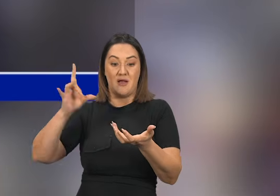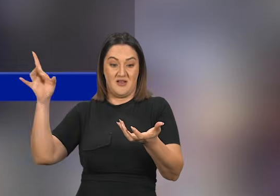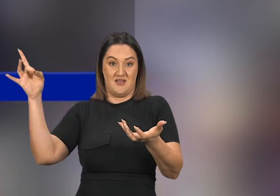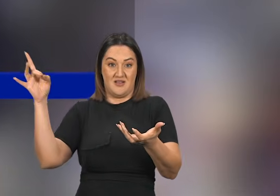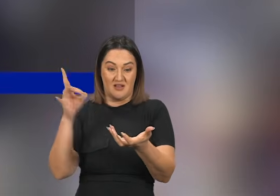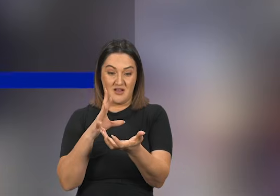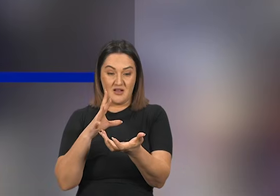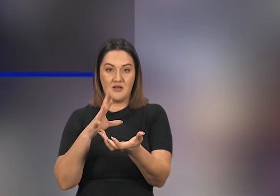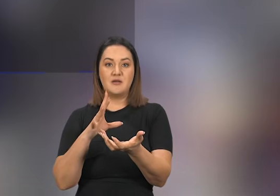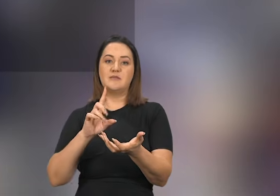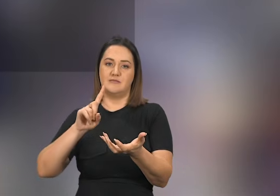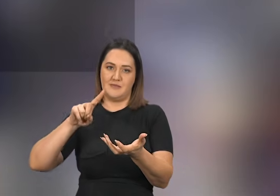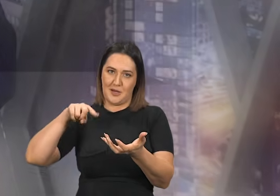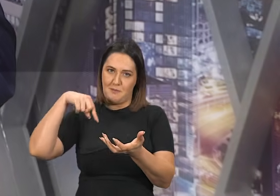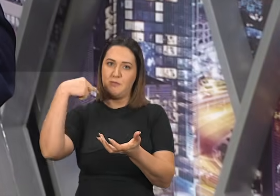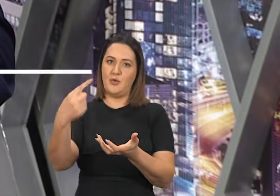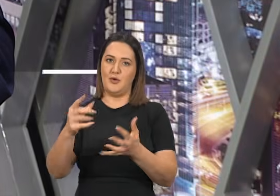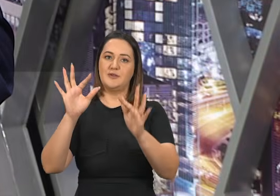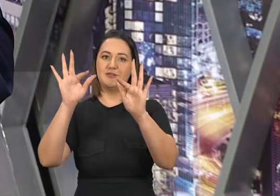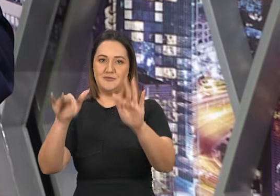e então virá o fim.